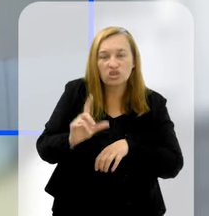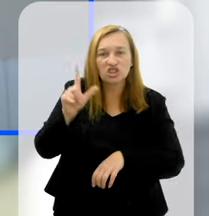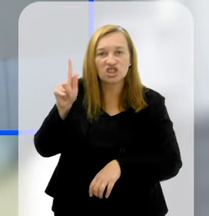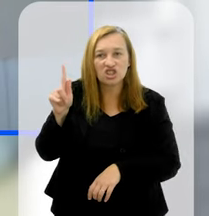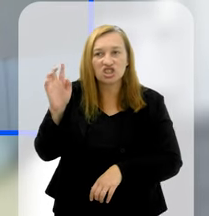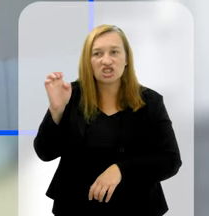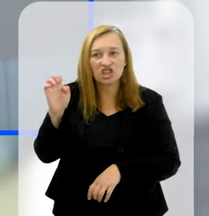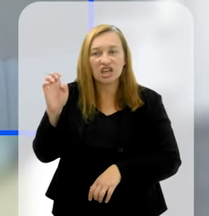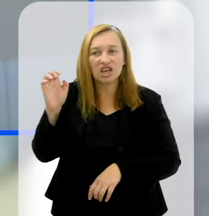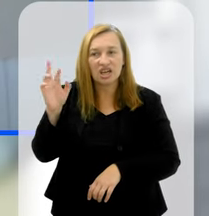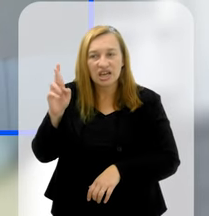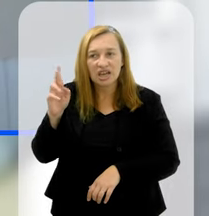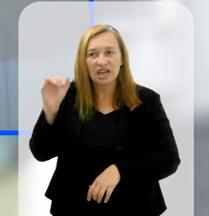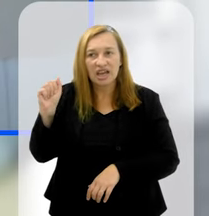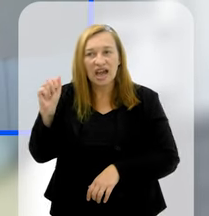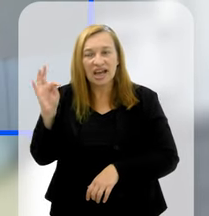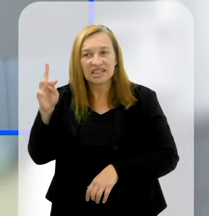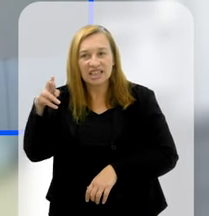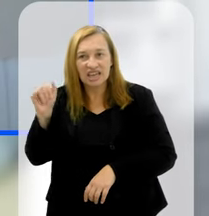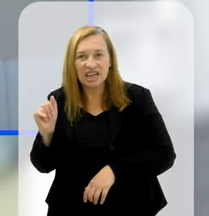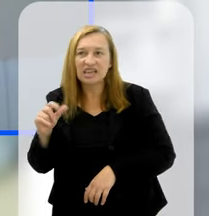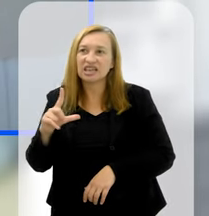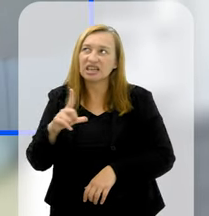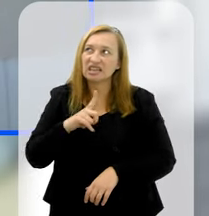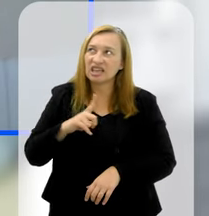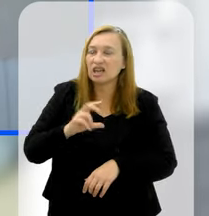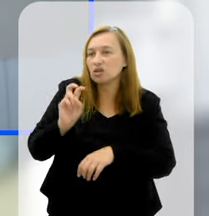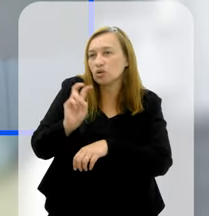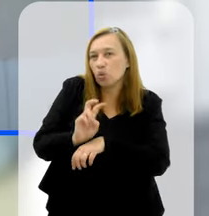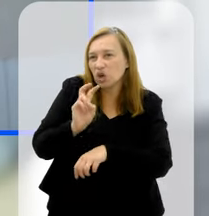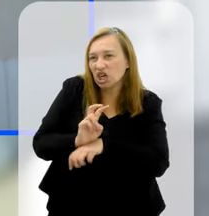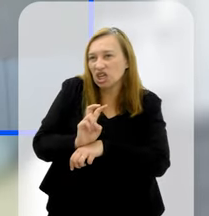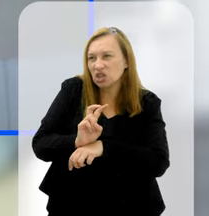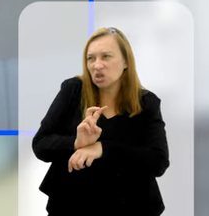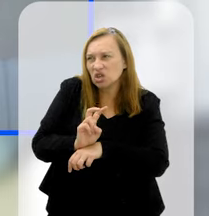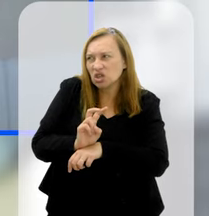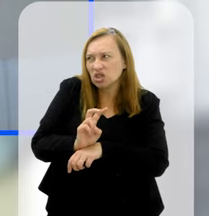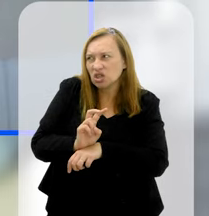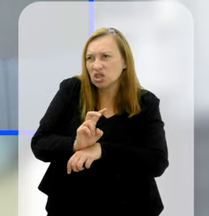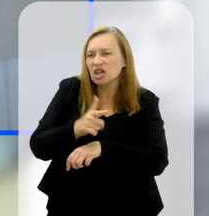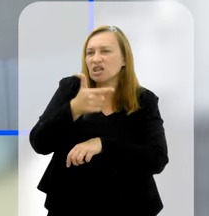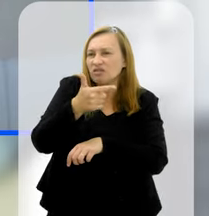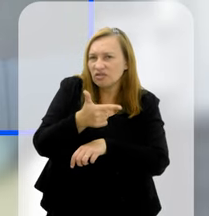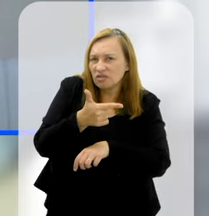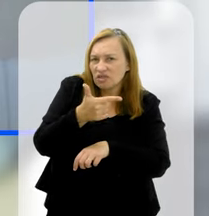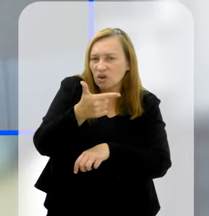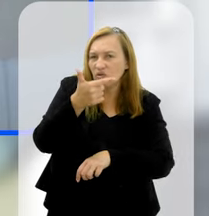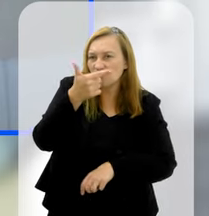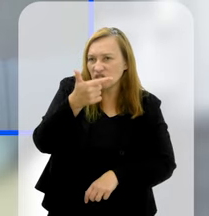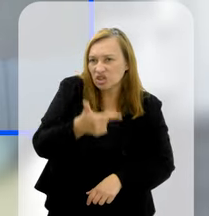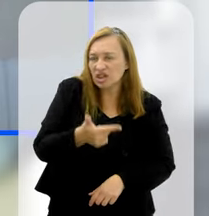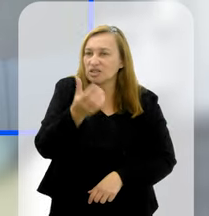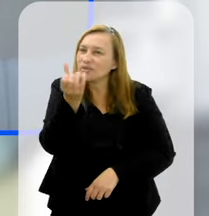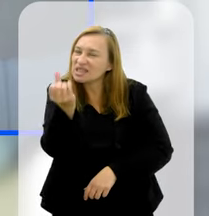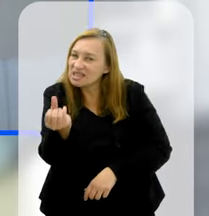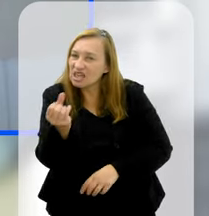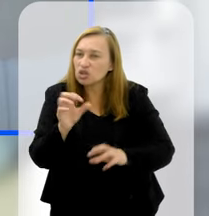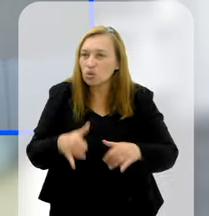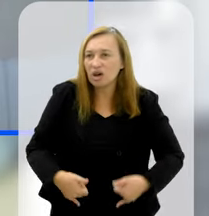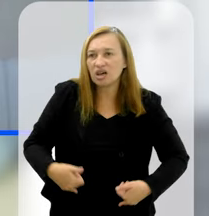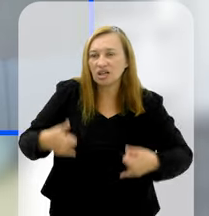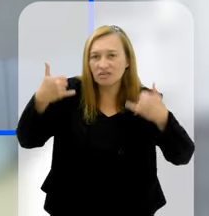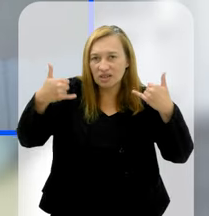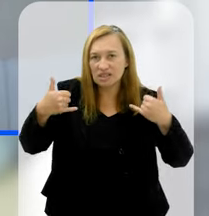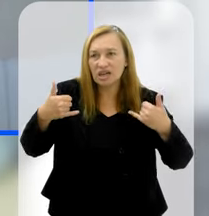em geriatria e gerontologia que está no seu 25º, não, 26º aniversário. É